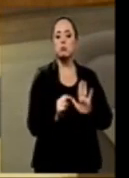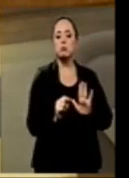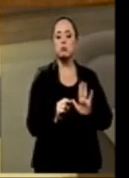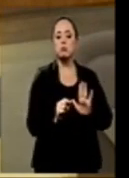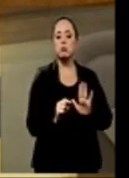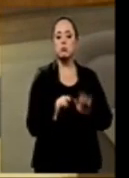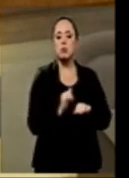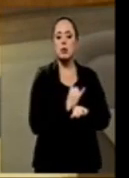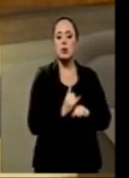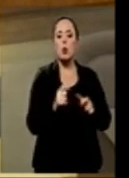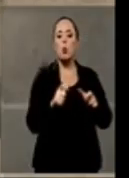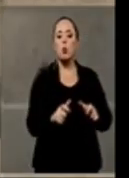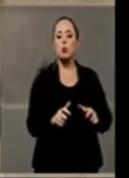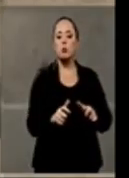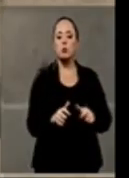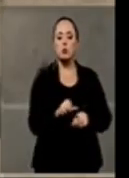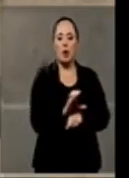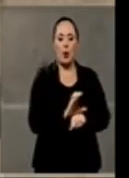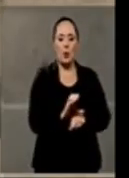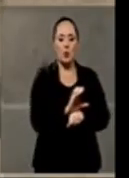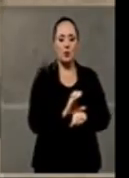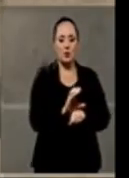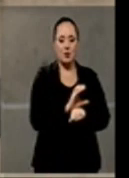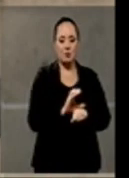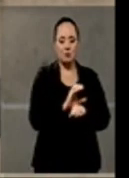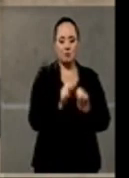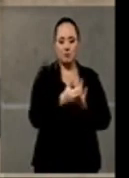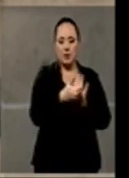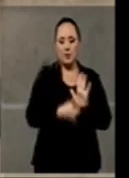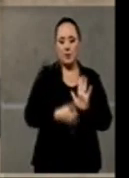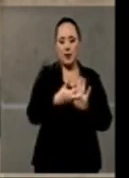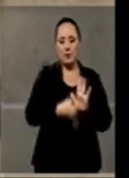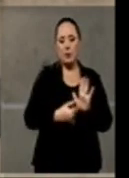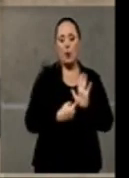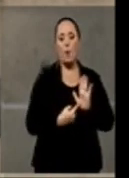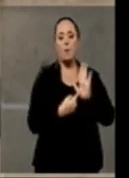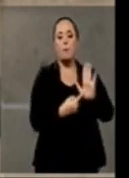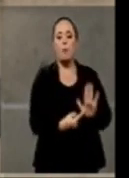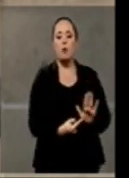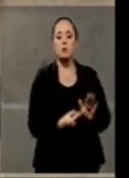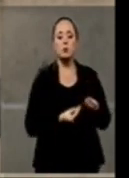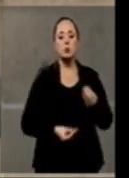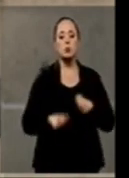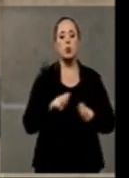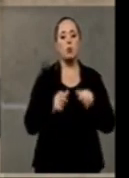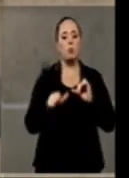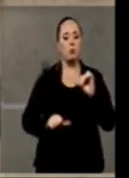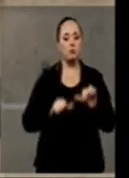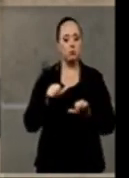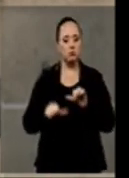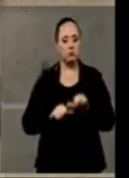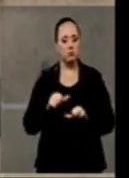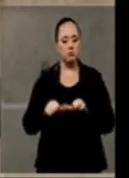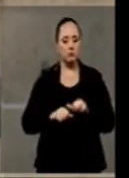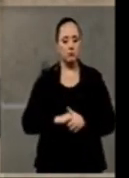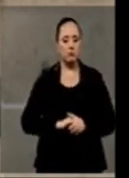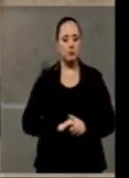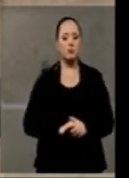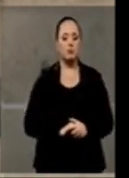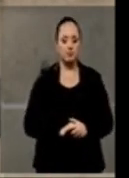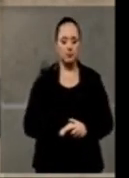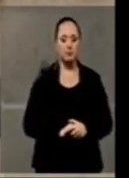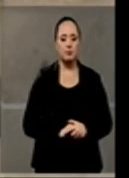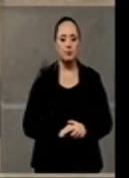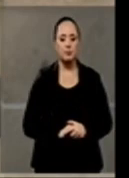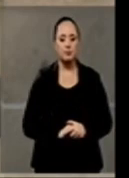constituição uma obra em aberto a se ajustar às transformações por que passa